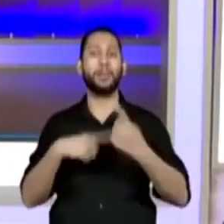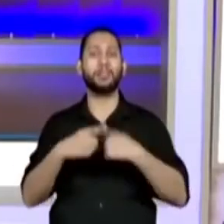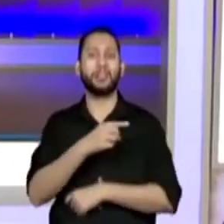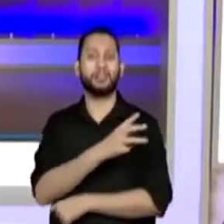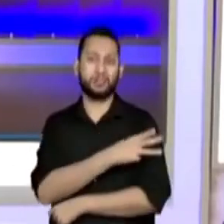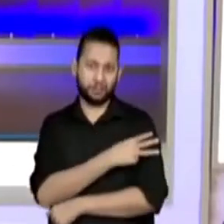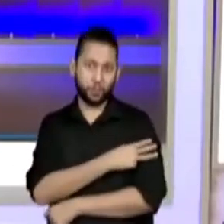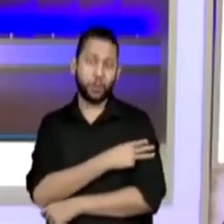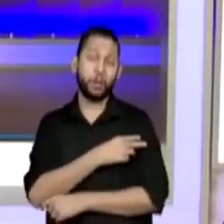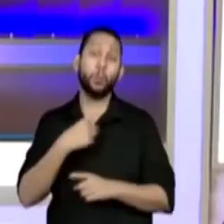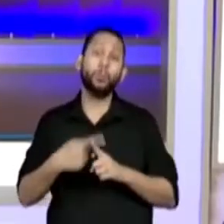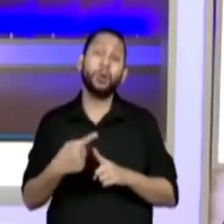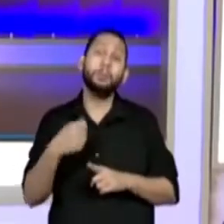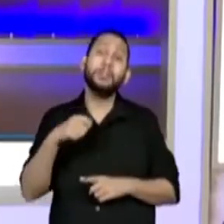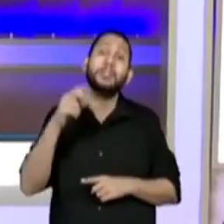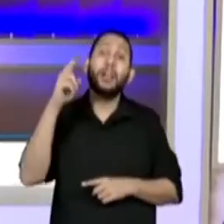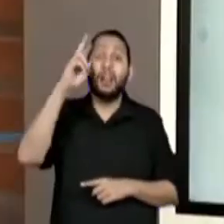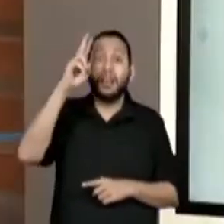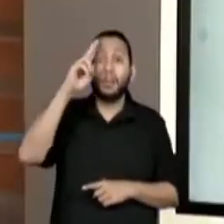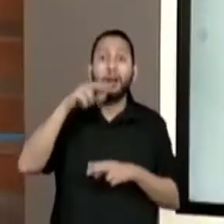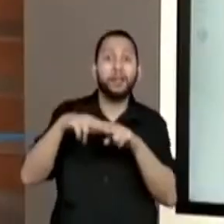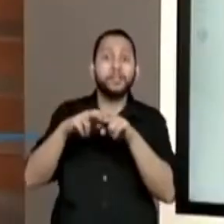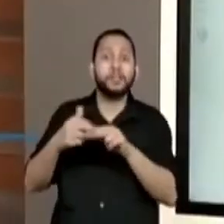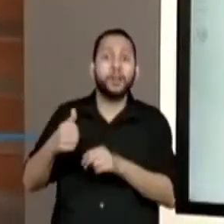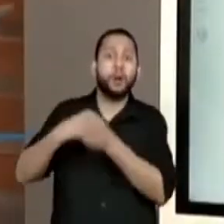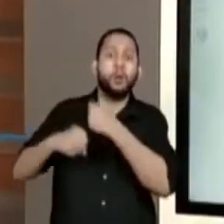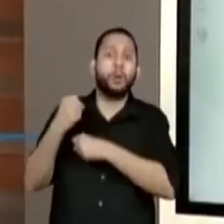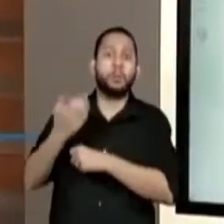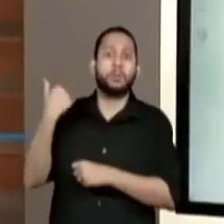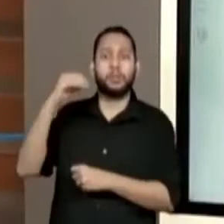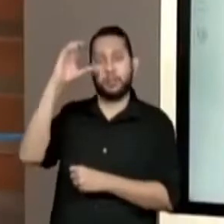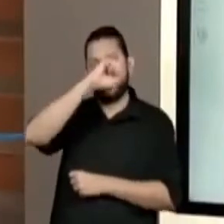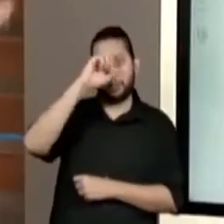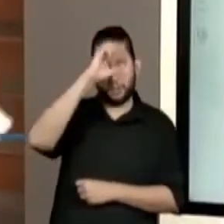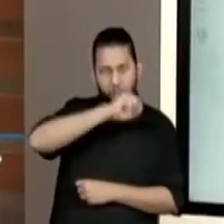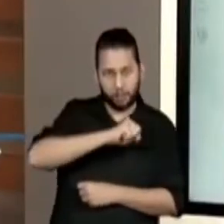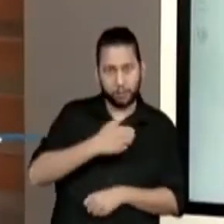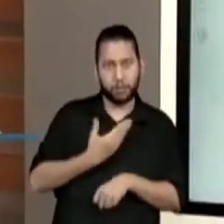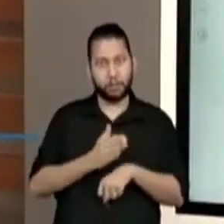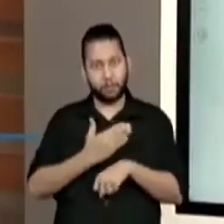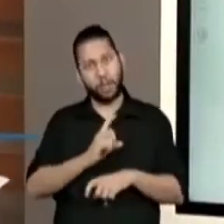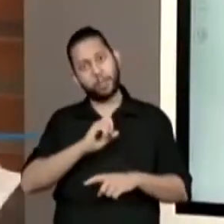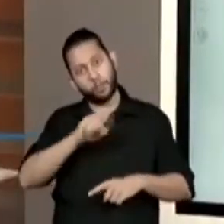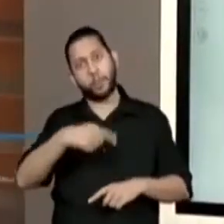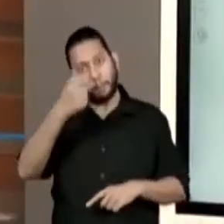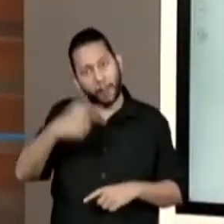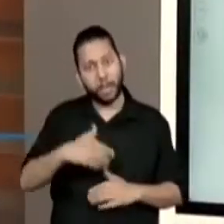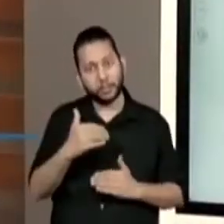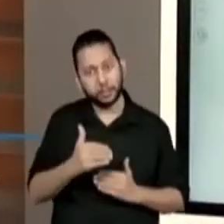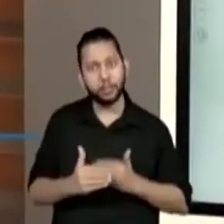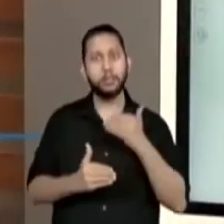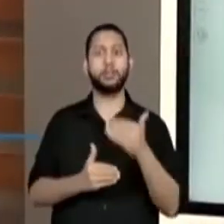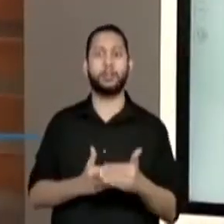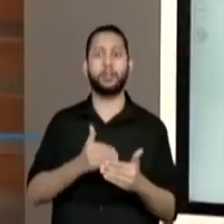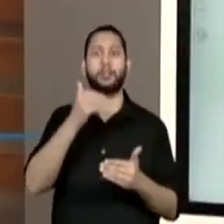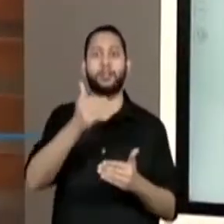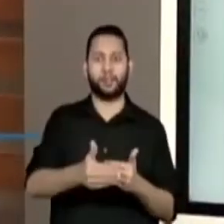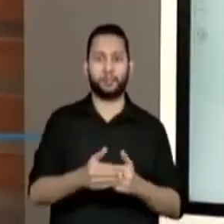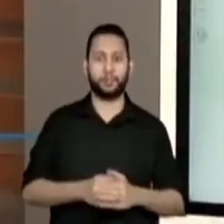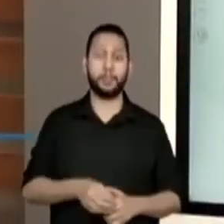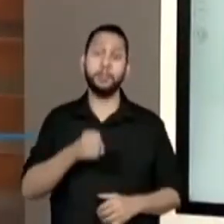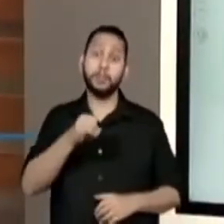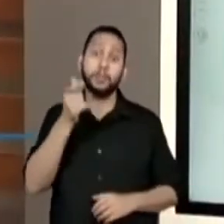depois avança tá bem e aritmética geometria turma é basicamente as mesmas situações que você sabe ler interpretar e